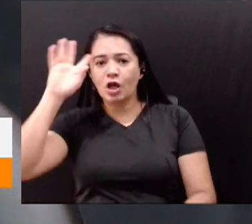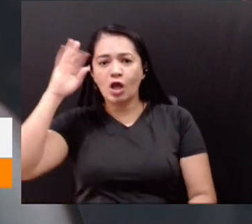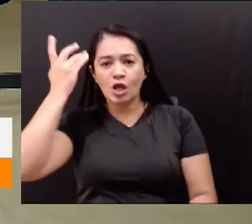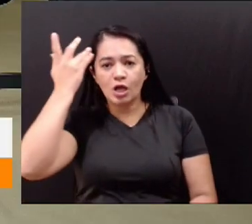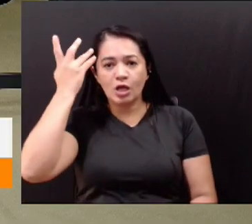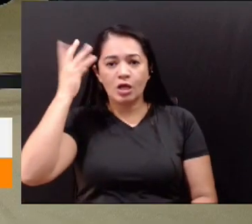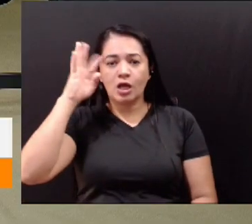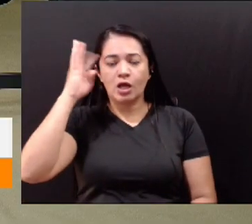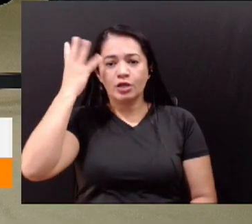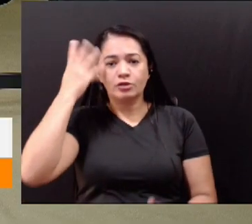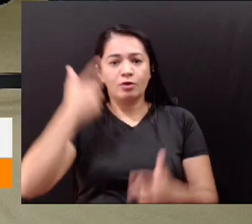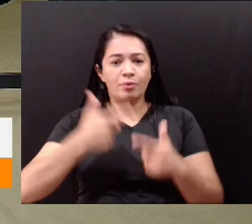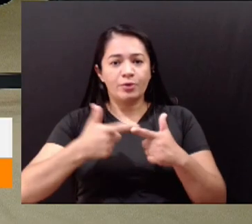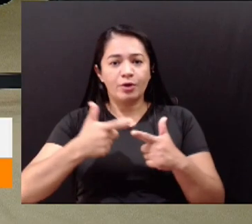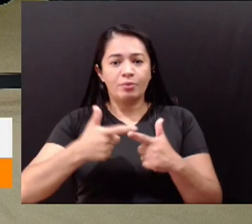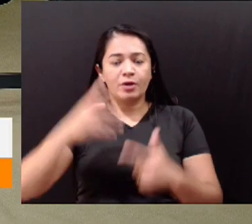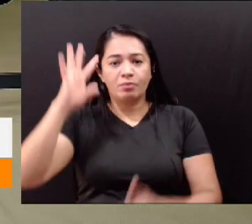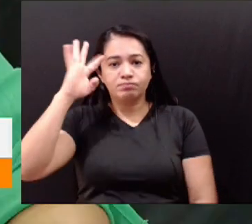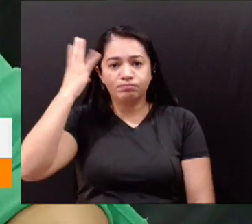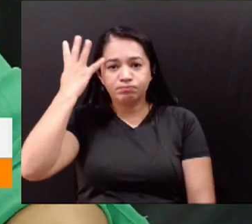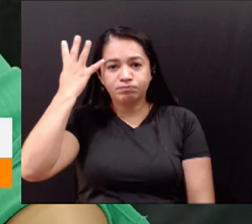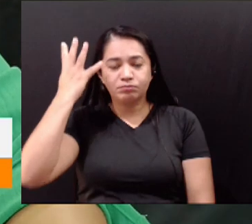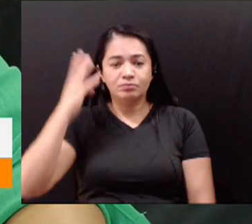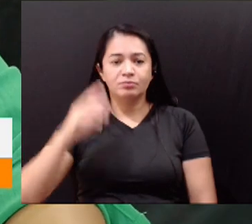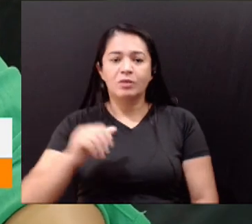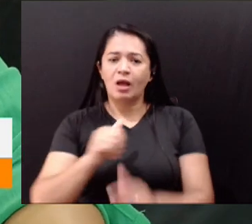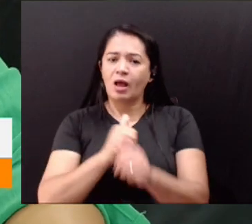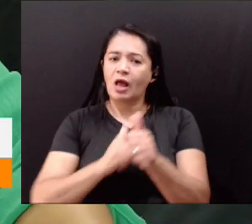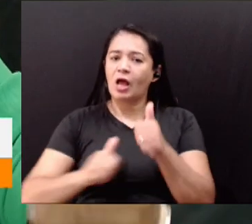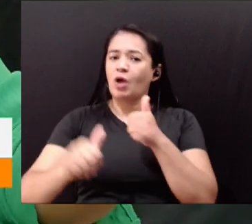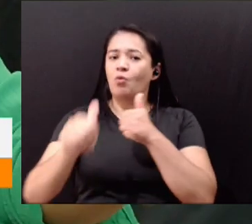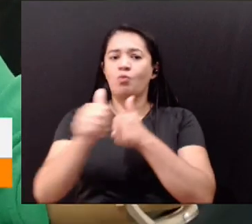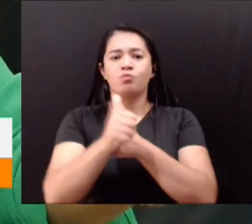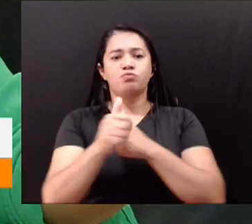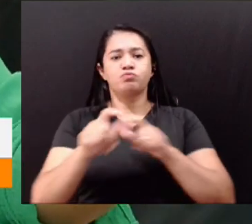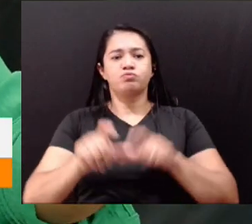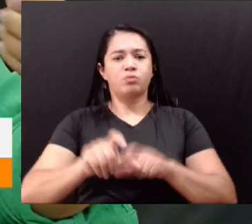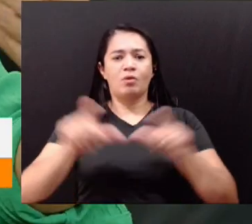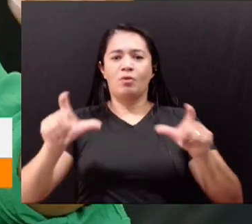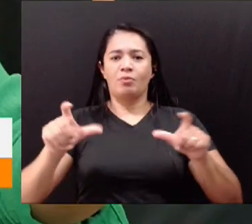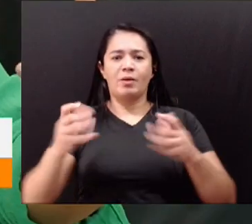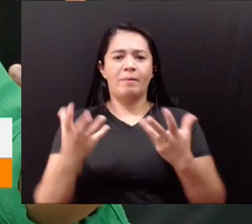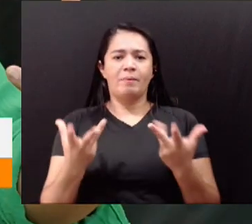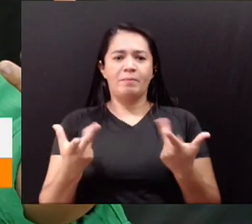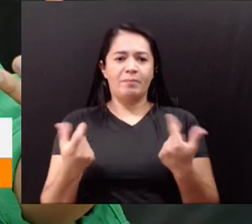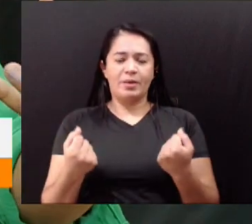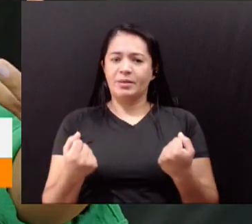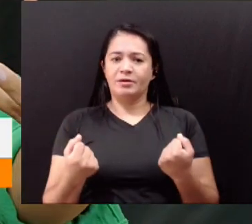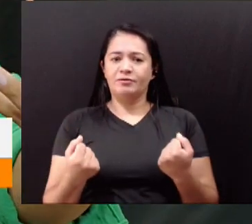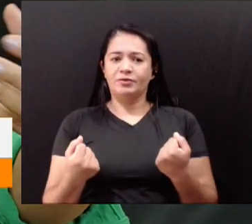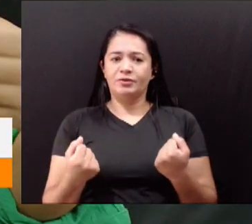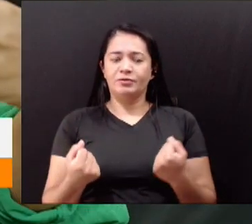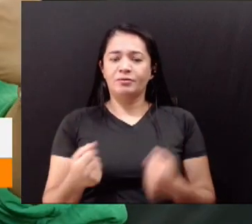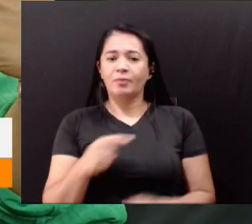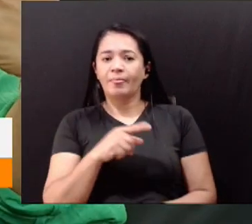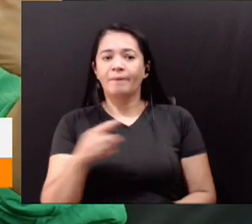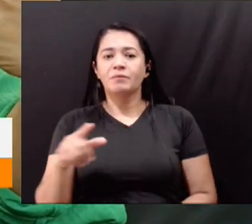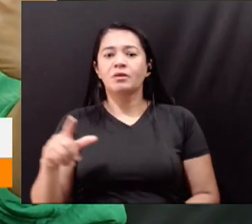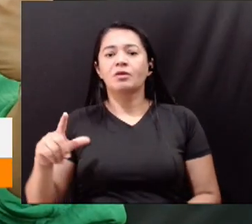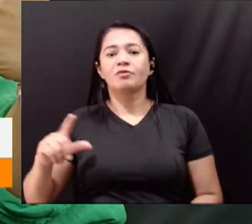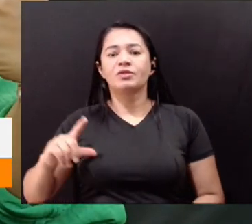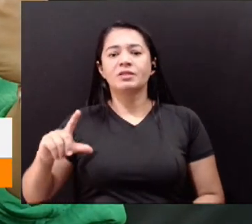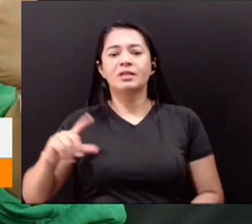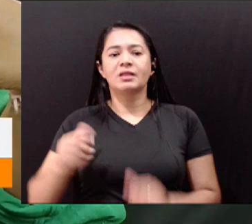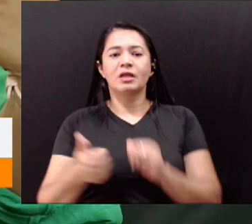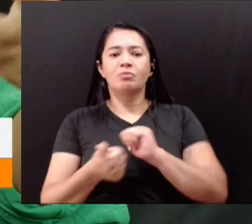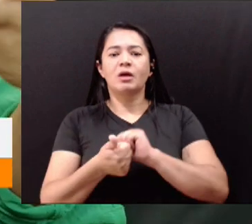esses problemas, né? A autonomia, ela é maravilhosa, e principalmente quando você tem aí uma qualidade de vida